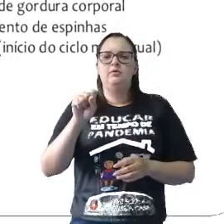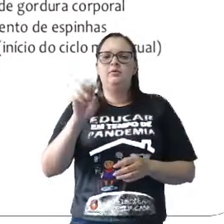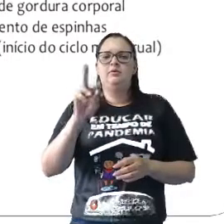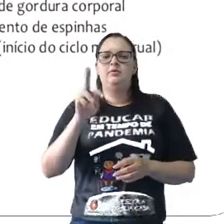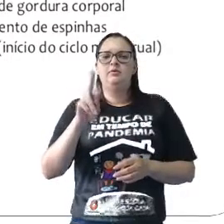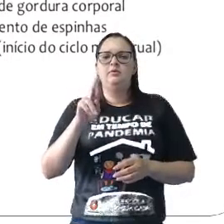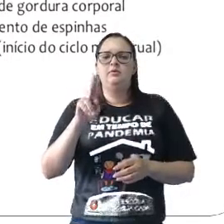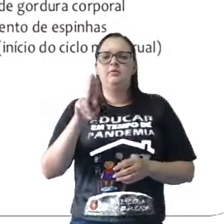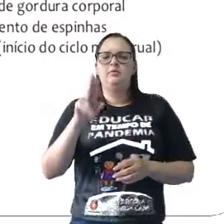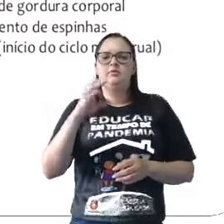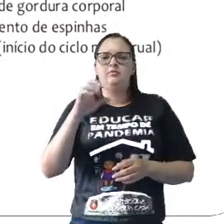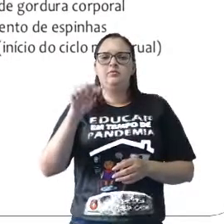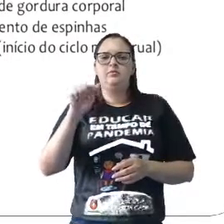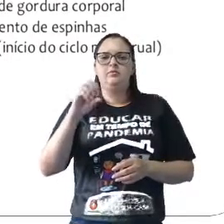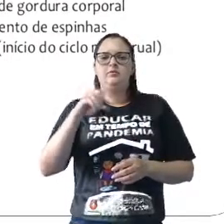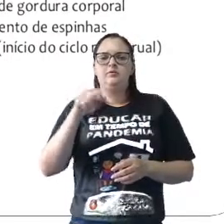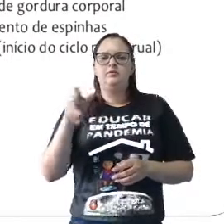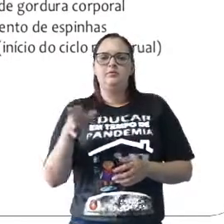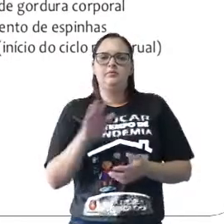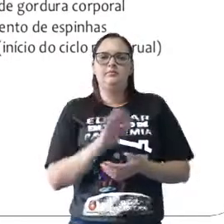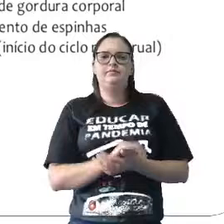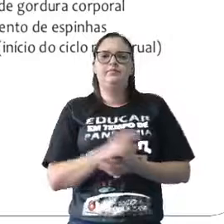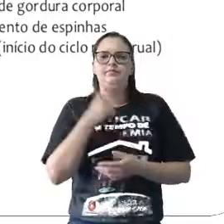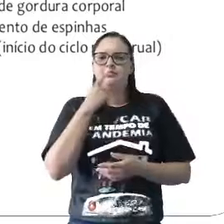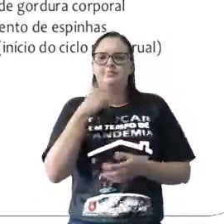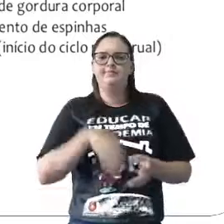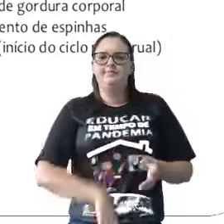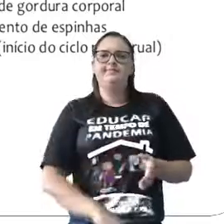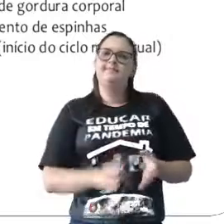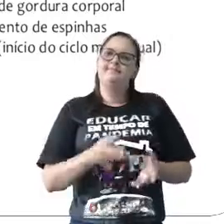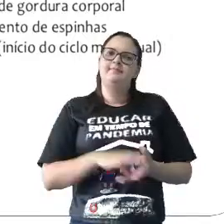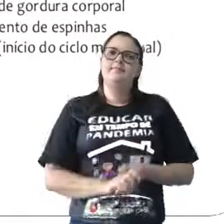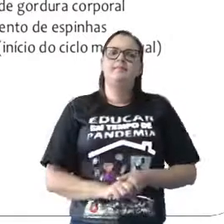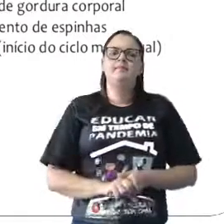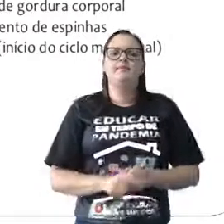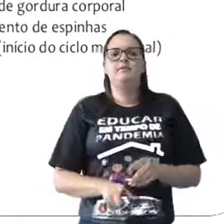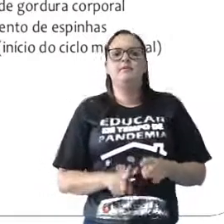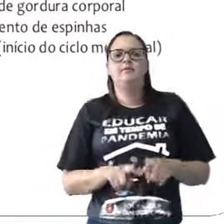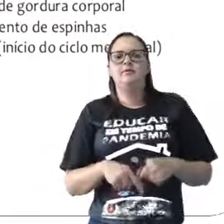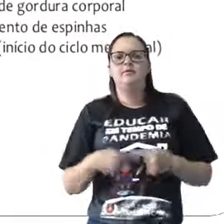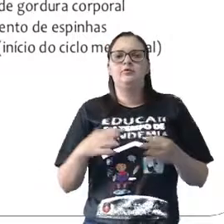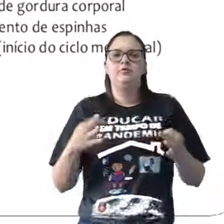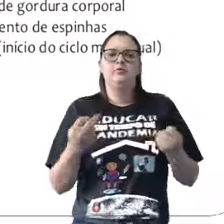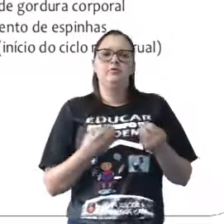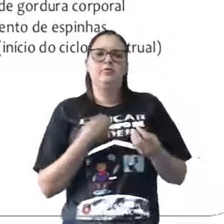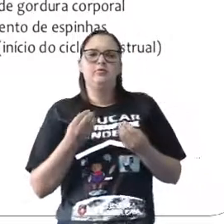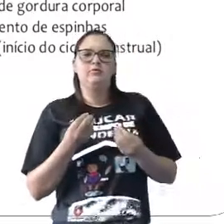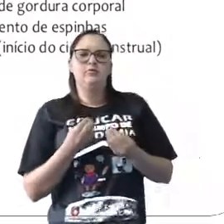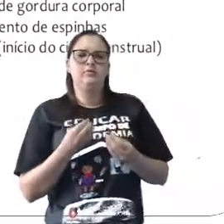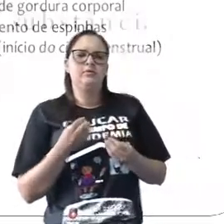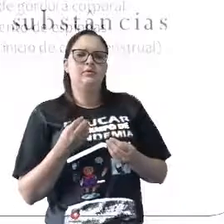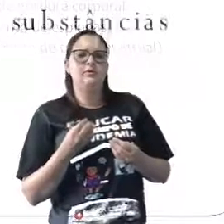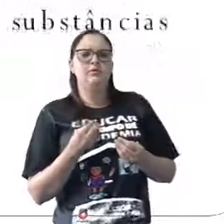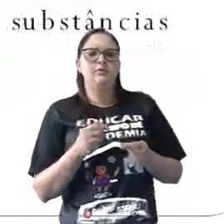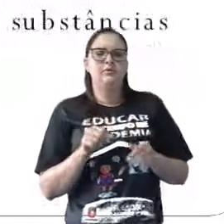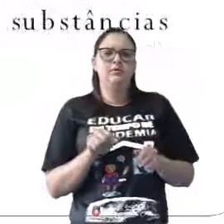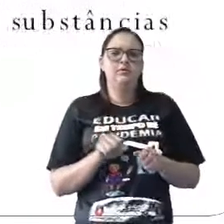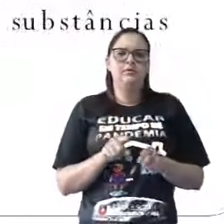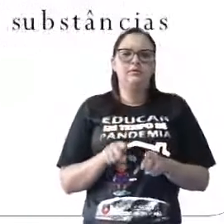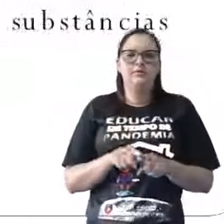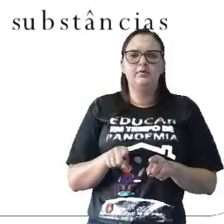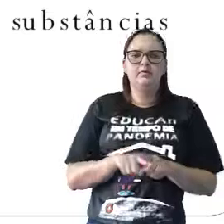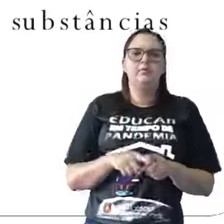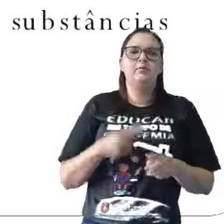esses eventos, eles ocorrem por conta do sistema endócrino, ou seja, dos